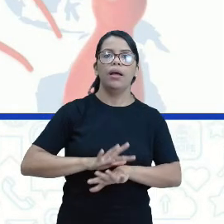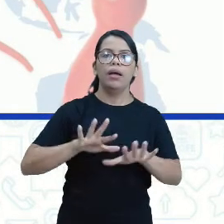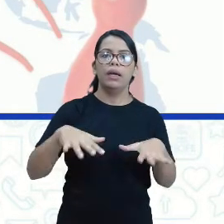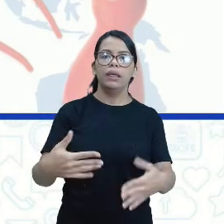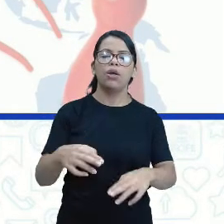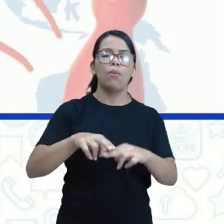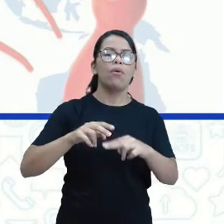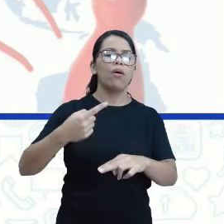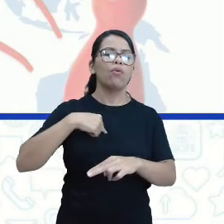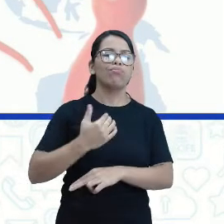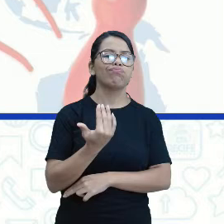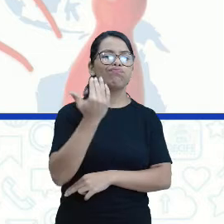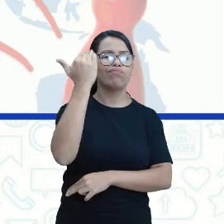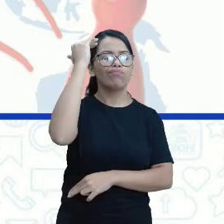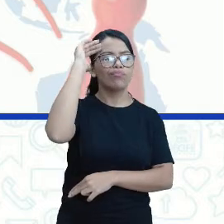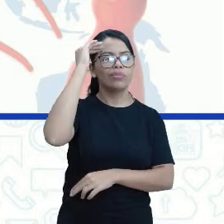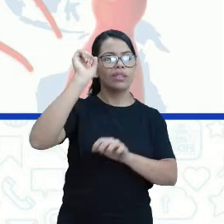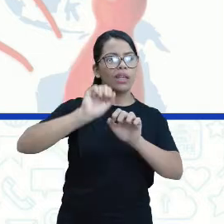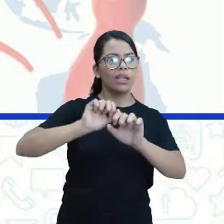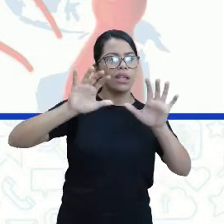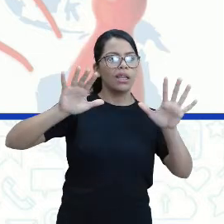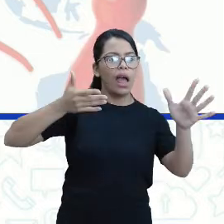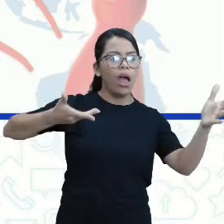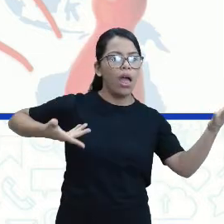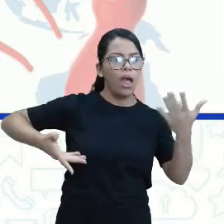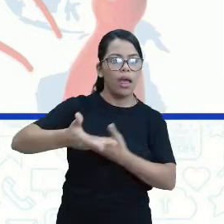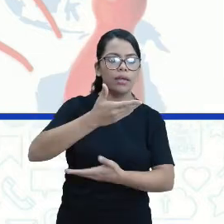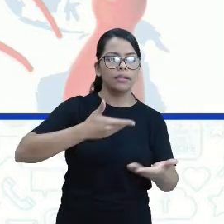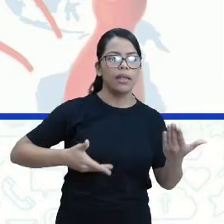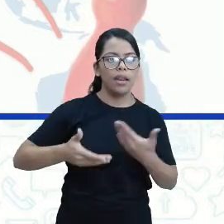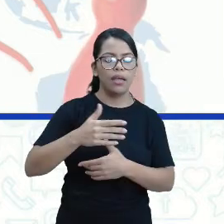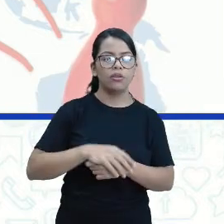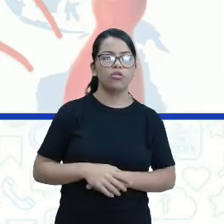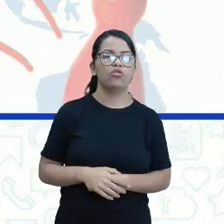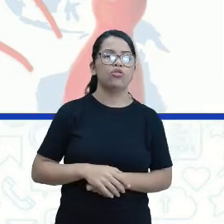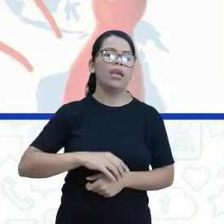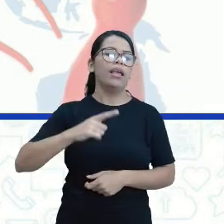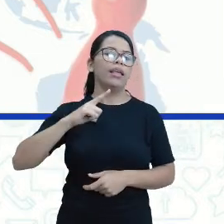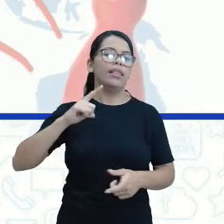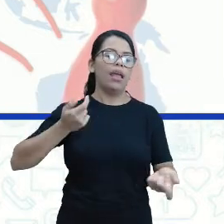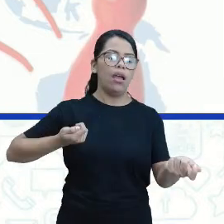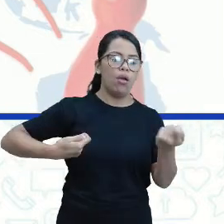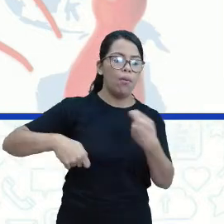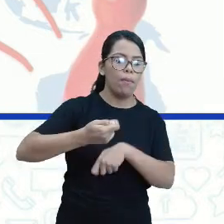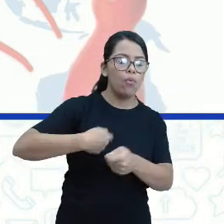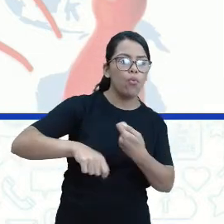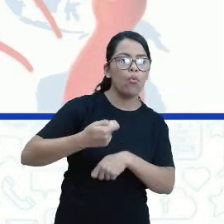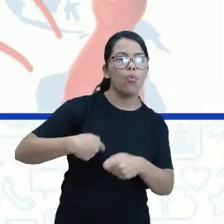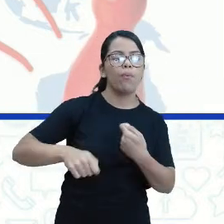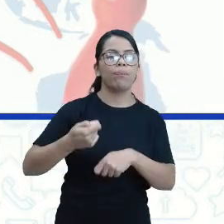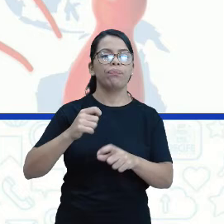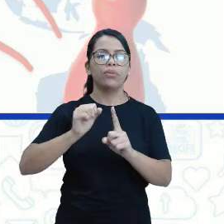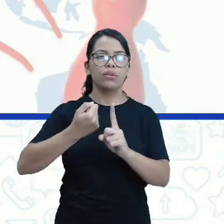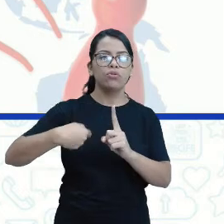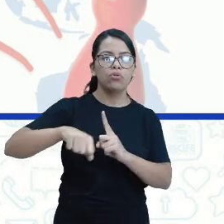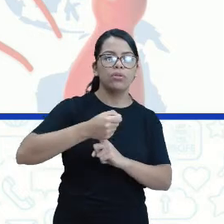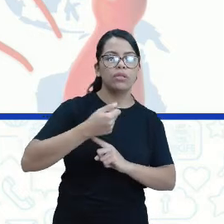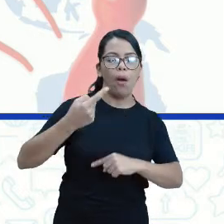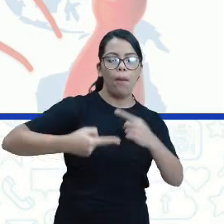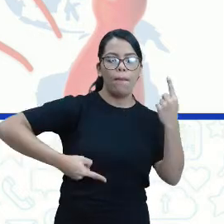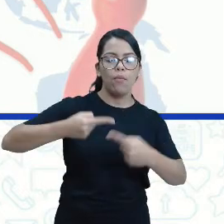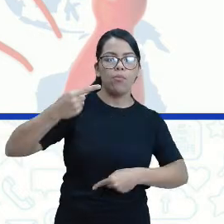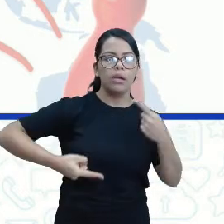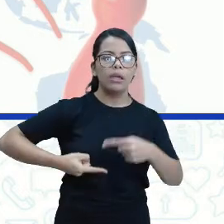possa entender, interação em caráter econômico, social, cultural e político entre diferentes países.